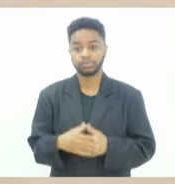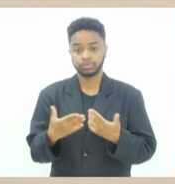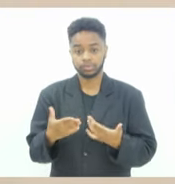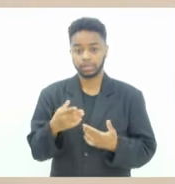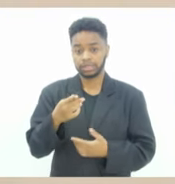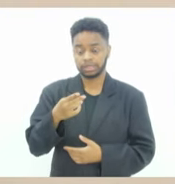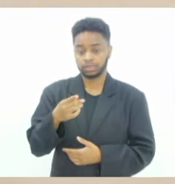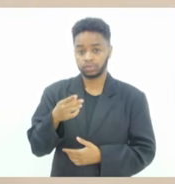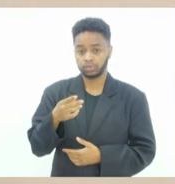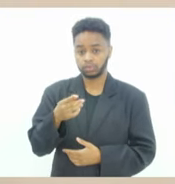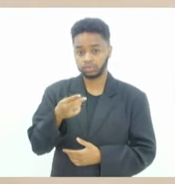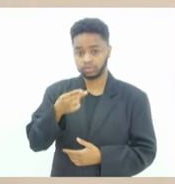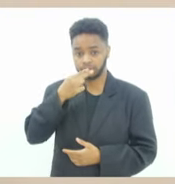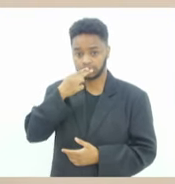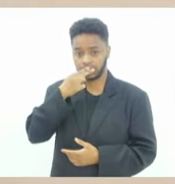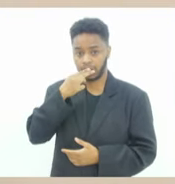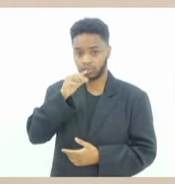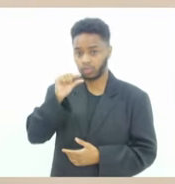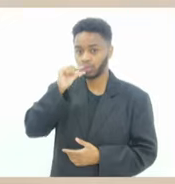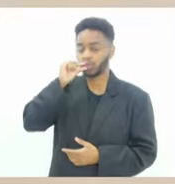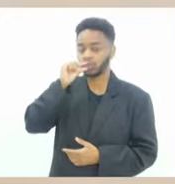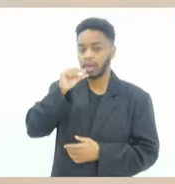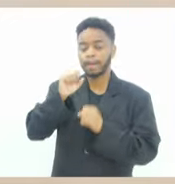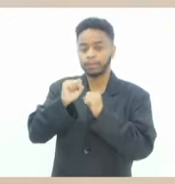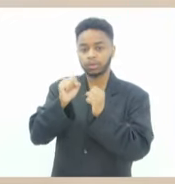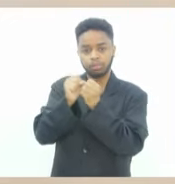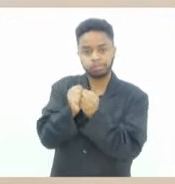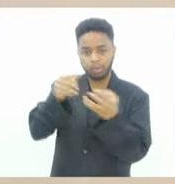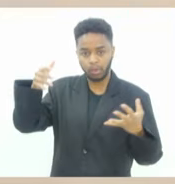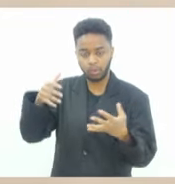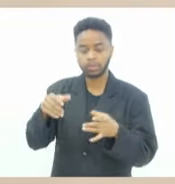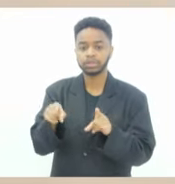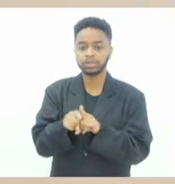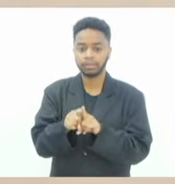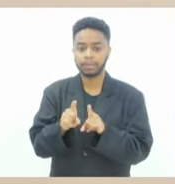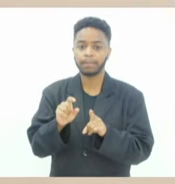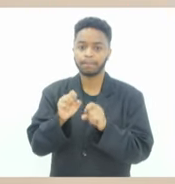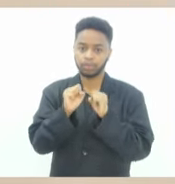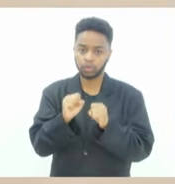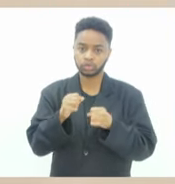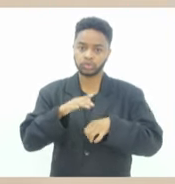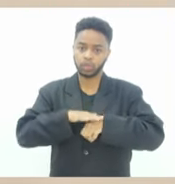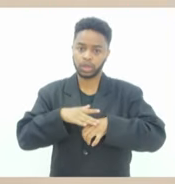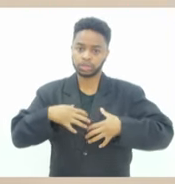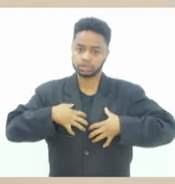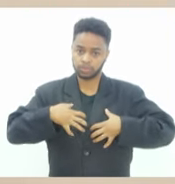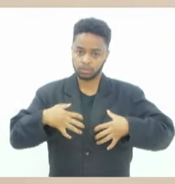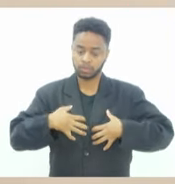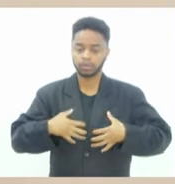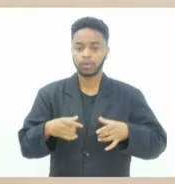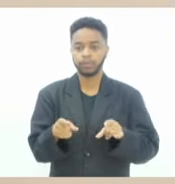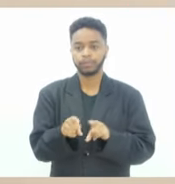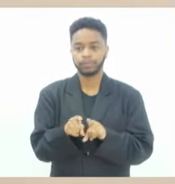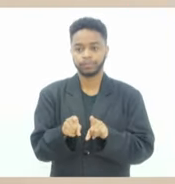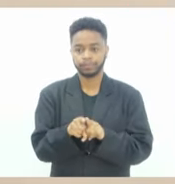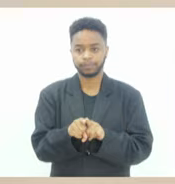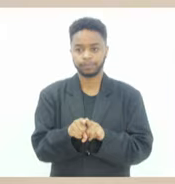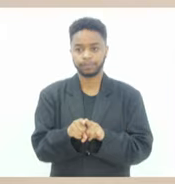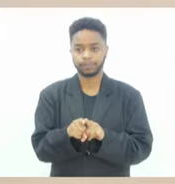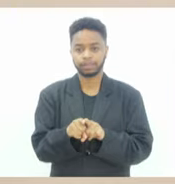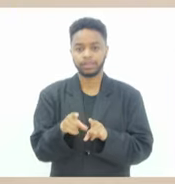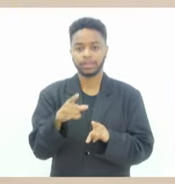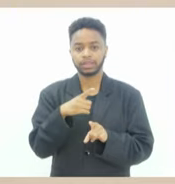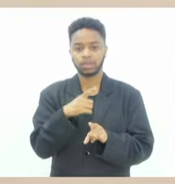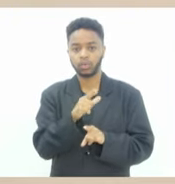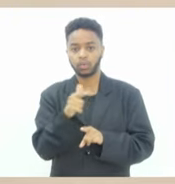pode explodir, antes de mais nada. Há predisposição a pneumonias das mais diversas e uma doença de uma sigla em